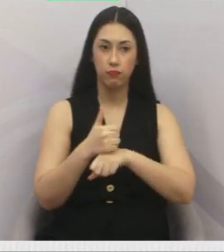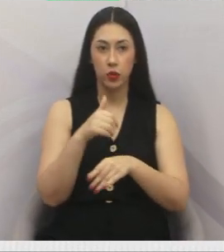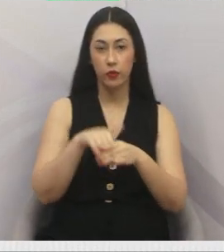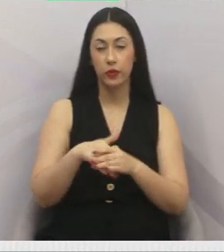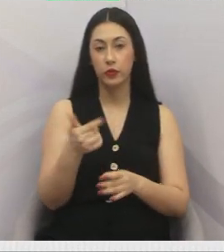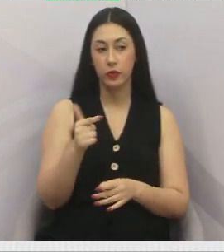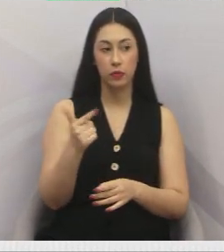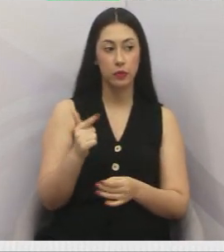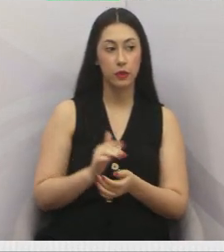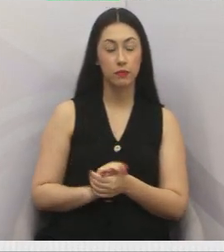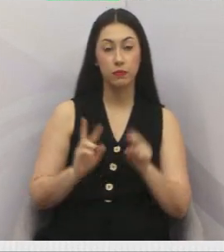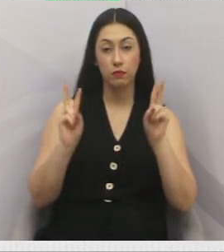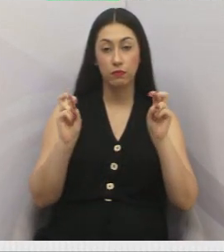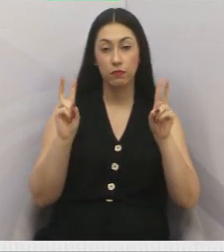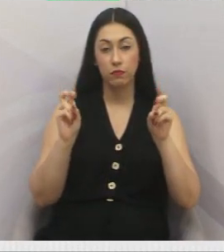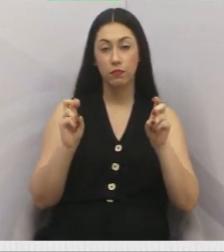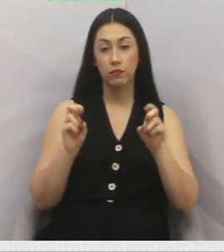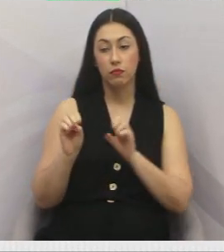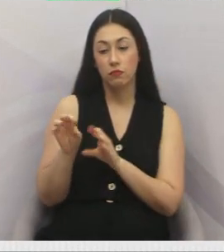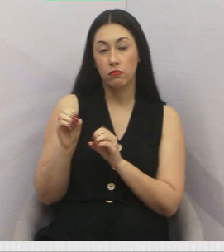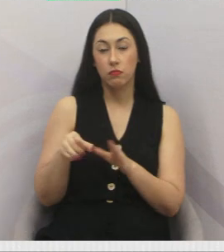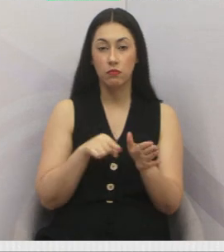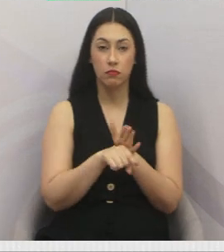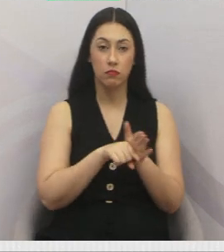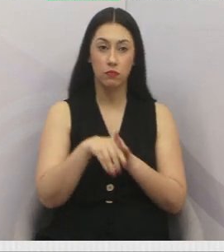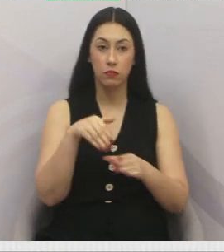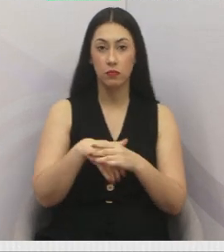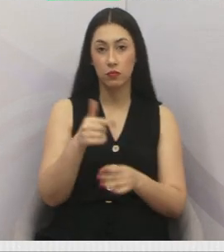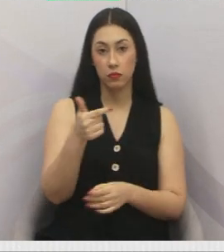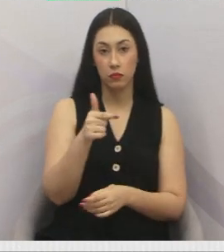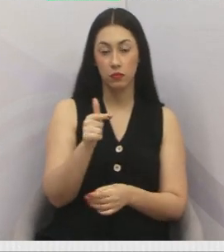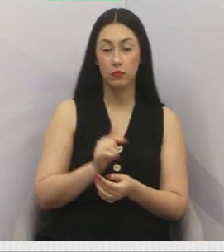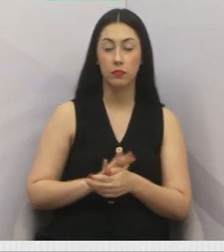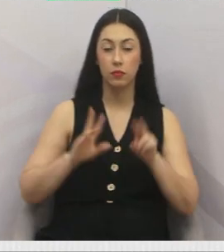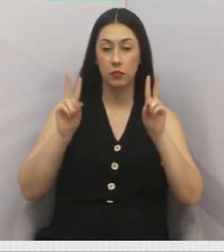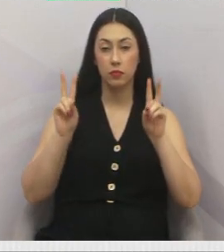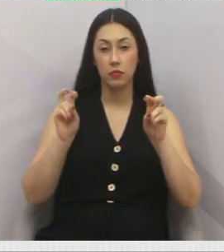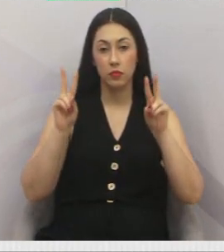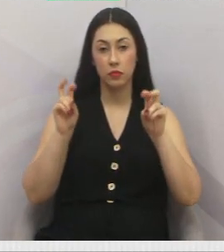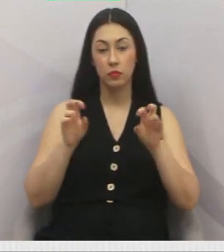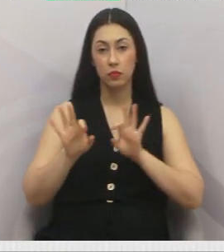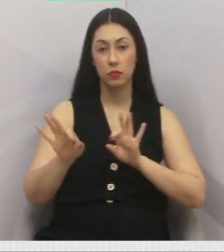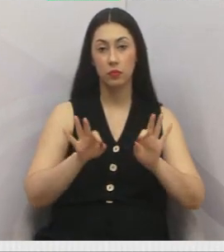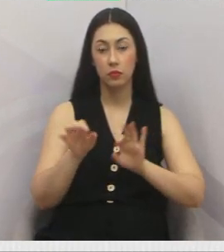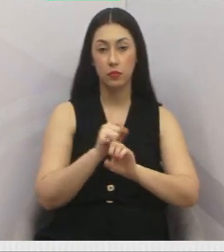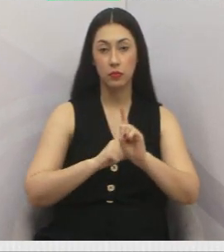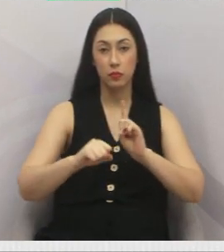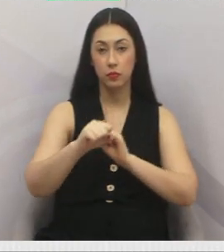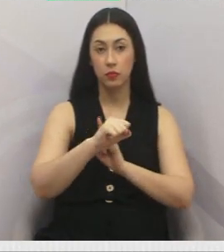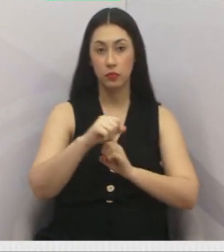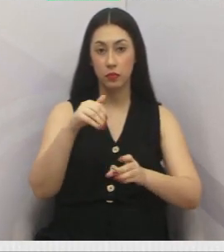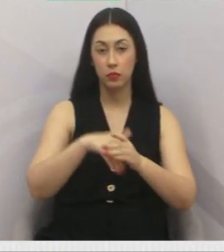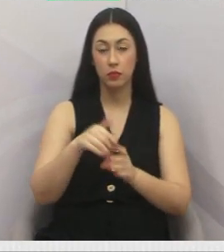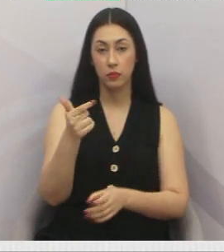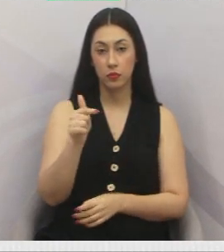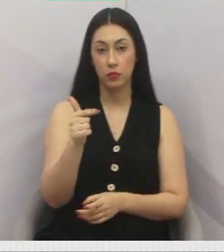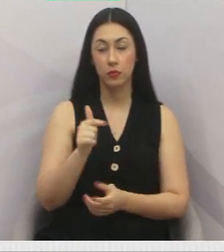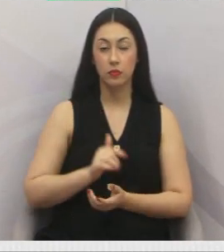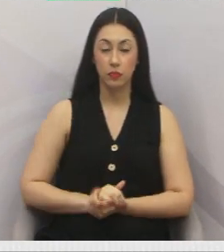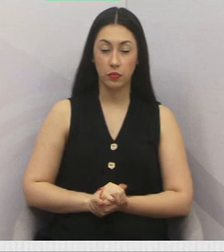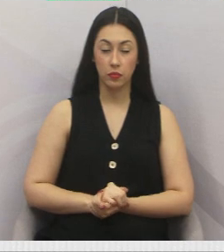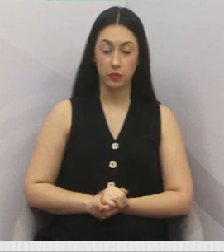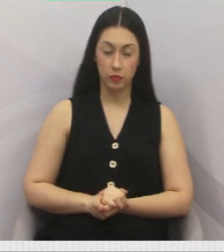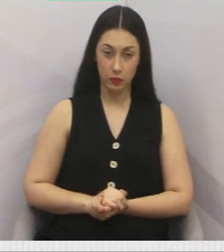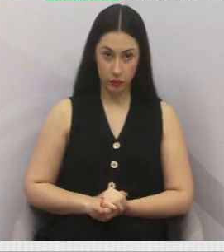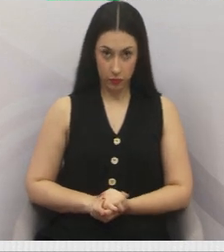branco. Segmento Entidades Acadêmicas e de Pesquisa, voto em branco. Segmento Organização da Sociedade Civil, voto em branco.